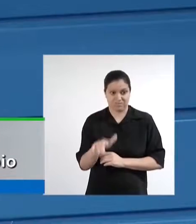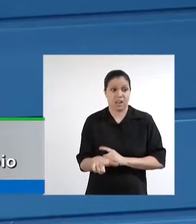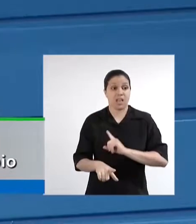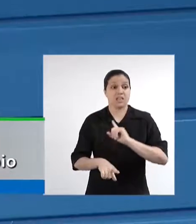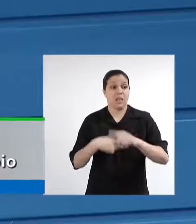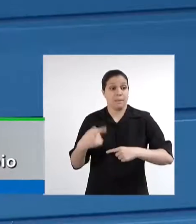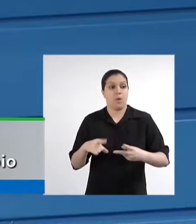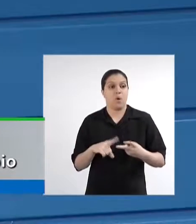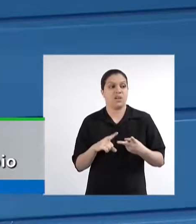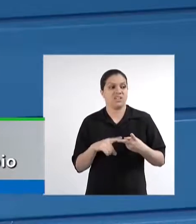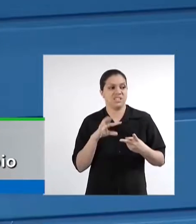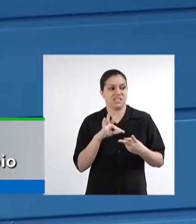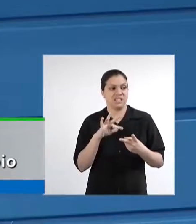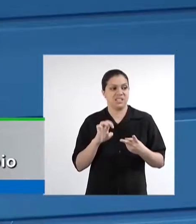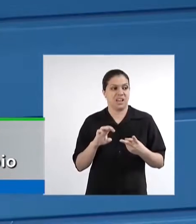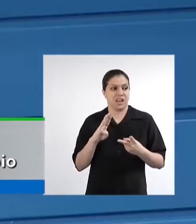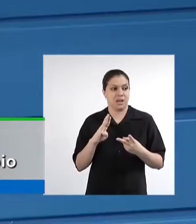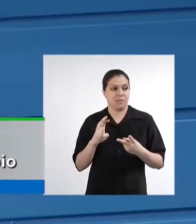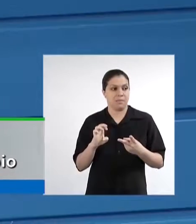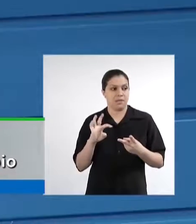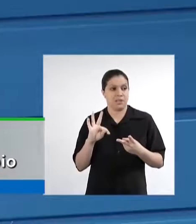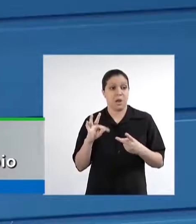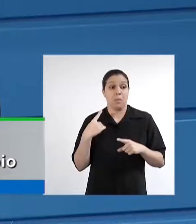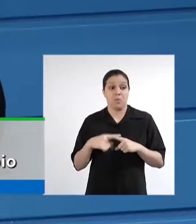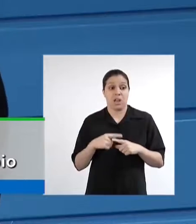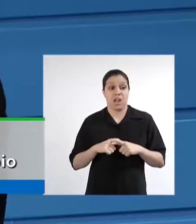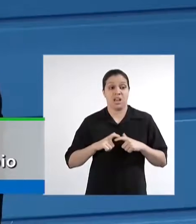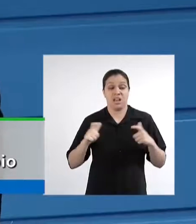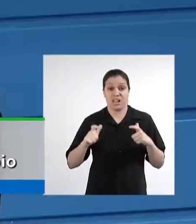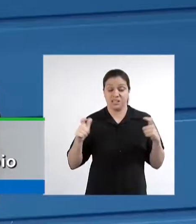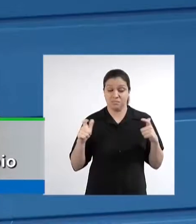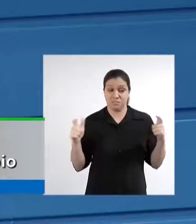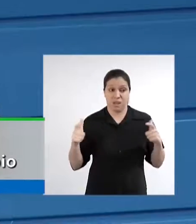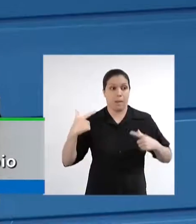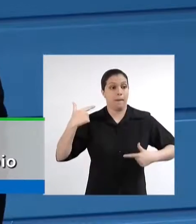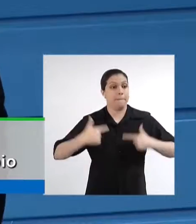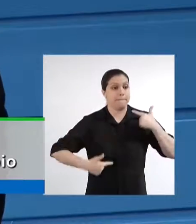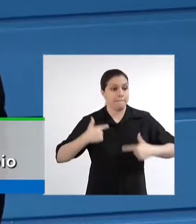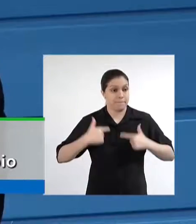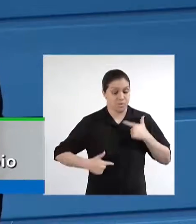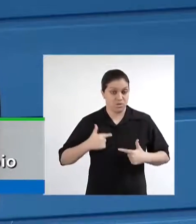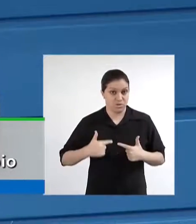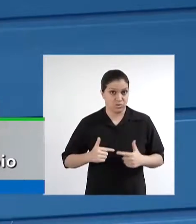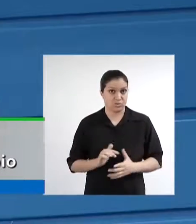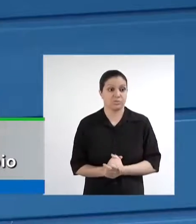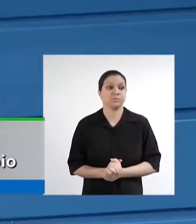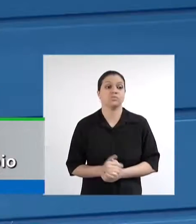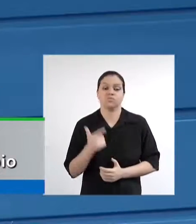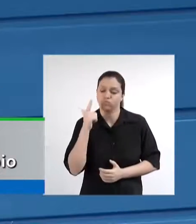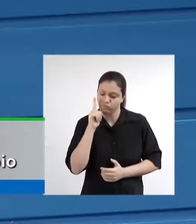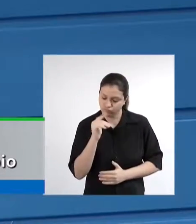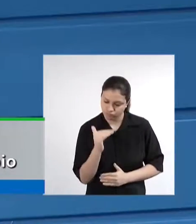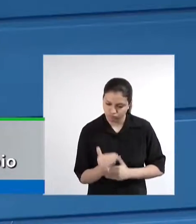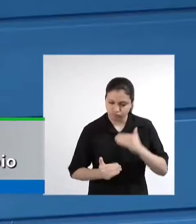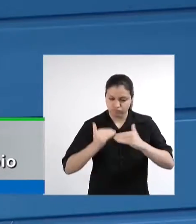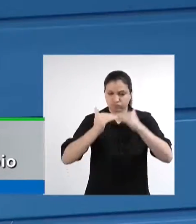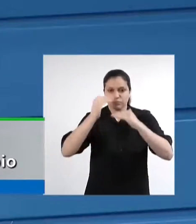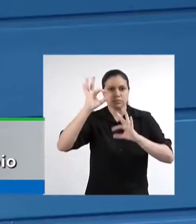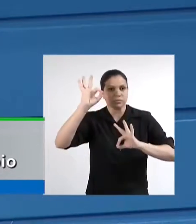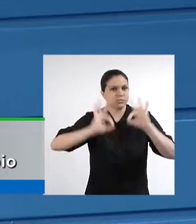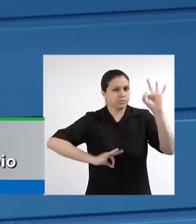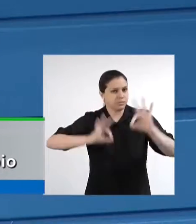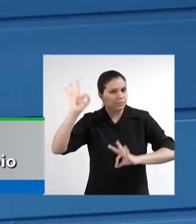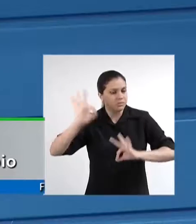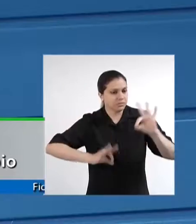Porque com o crescimento político de Rames Tebet em Três Lagoas, ele conseguiu organizar